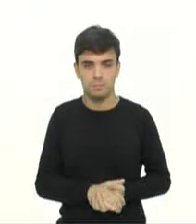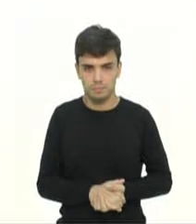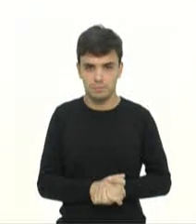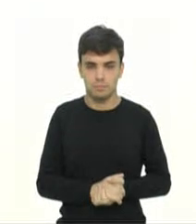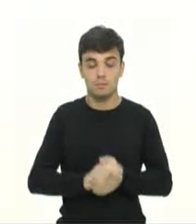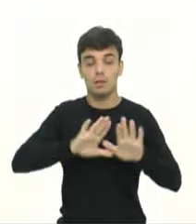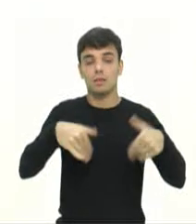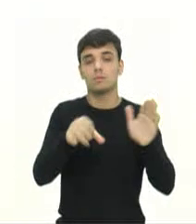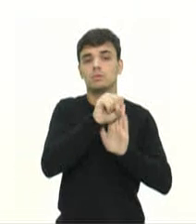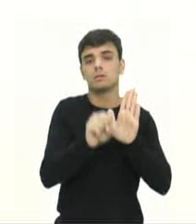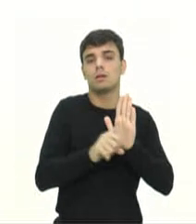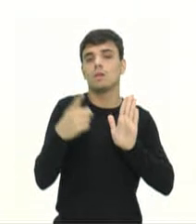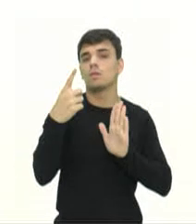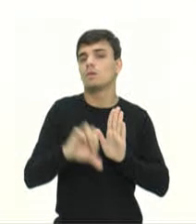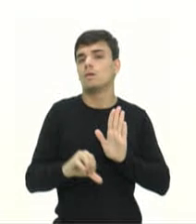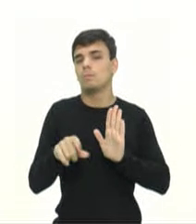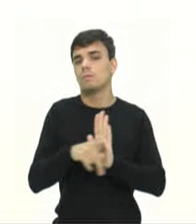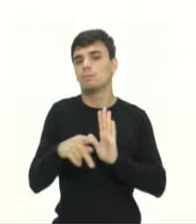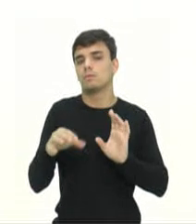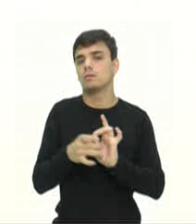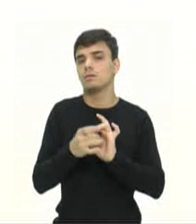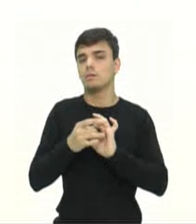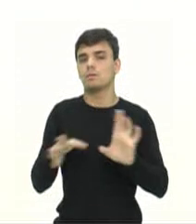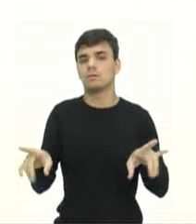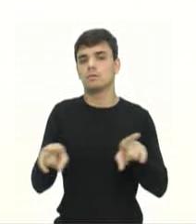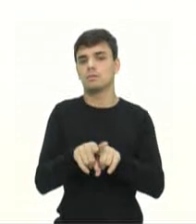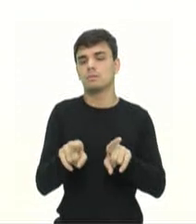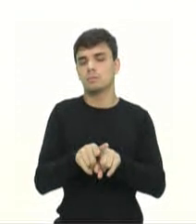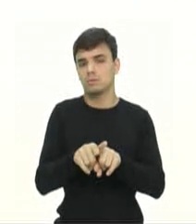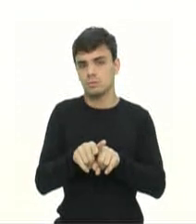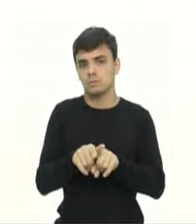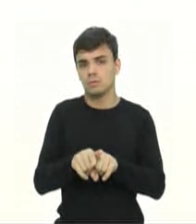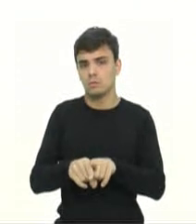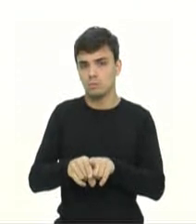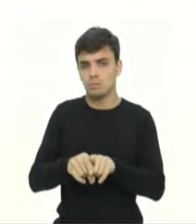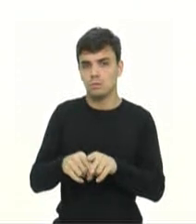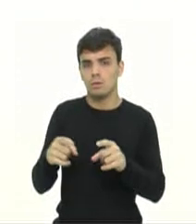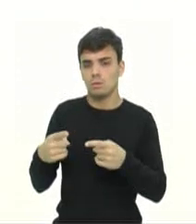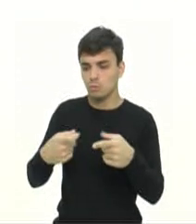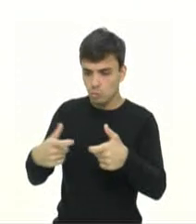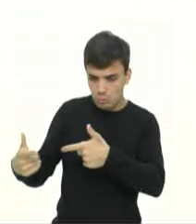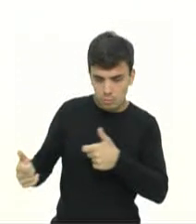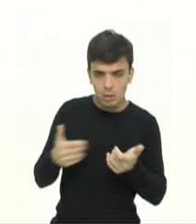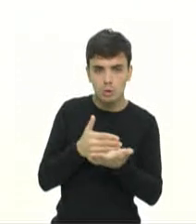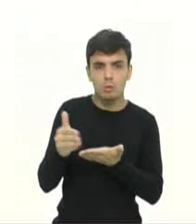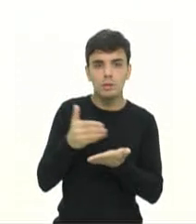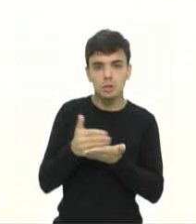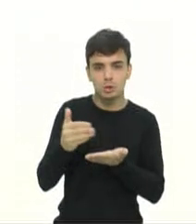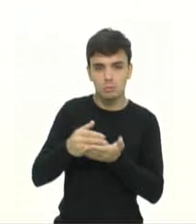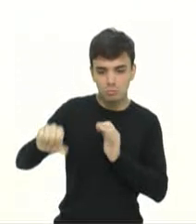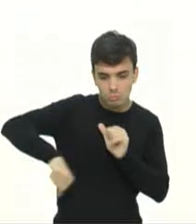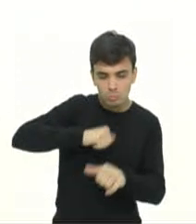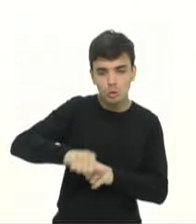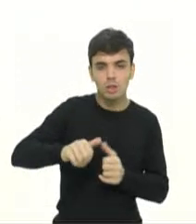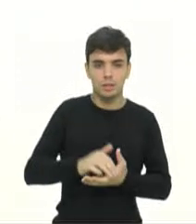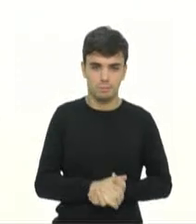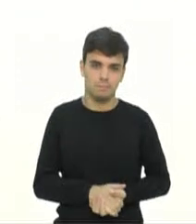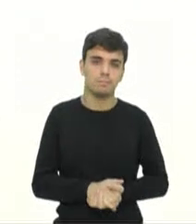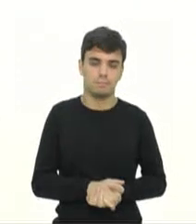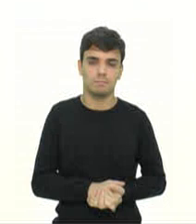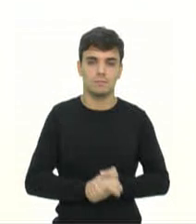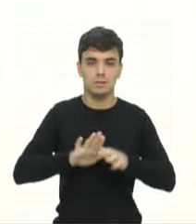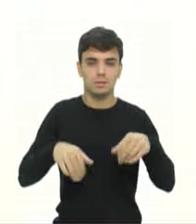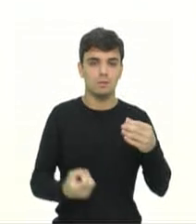século XIX, com a liberação do uso de armas de fogo, a história do karatê muda. O karatê moderno, então, nasce na época